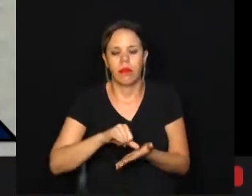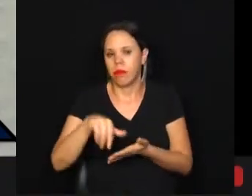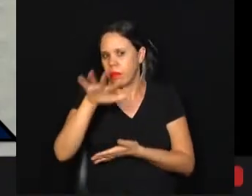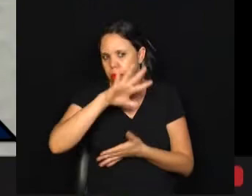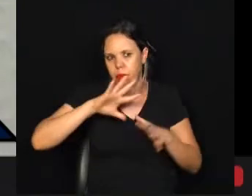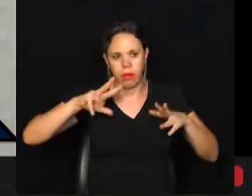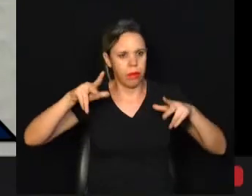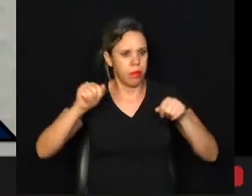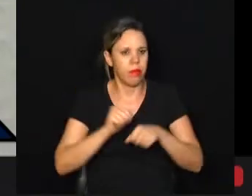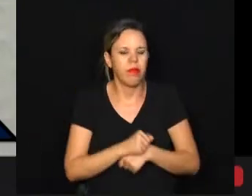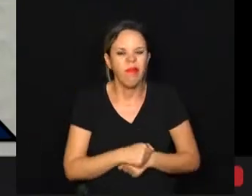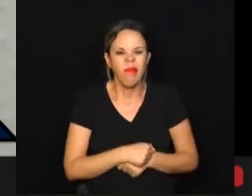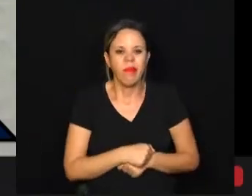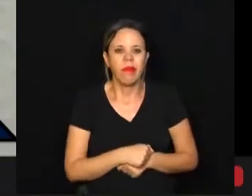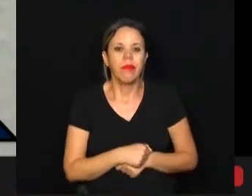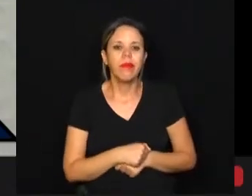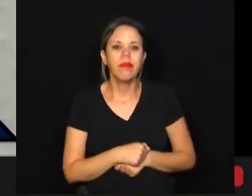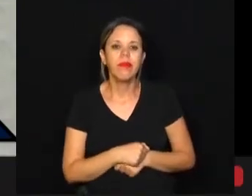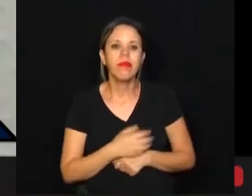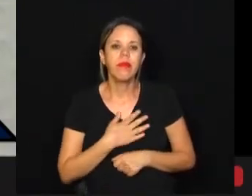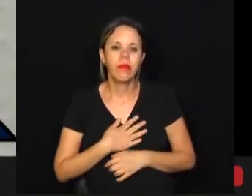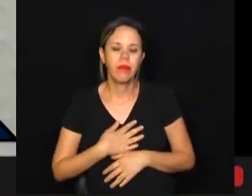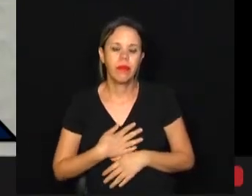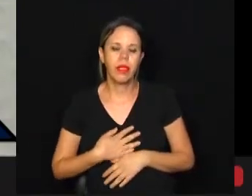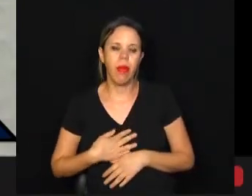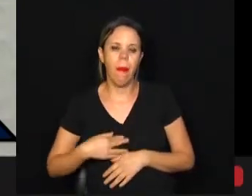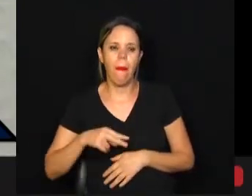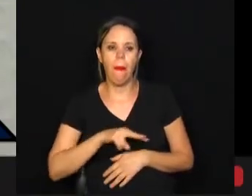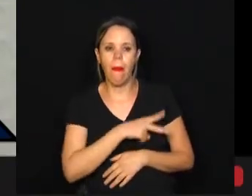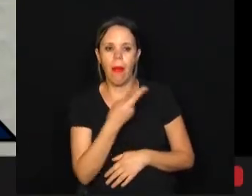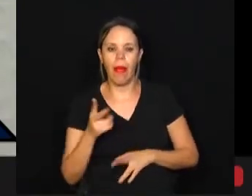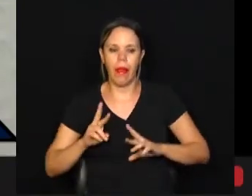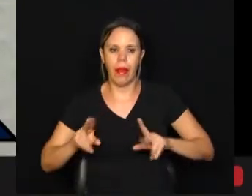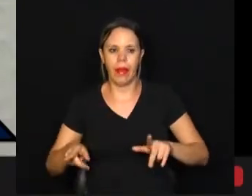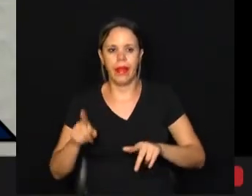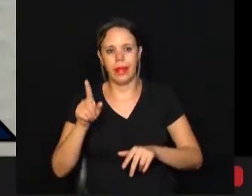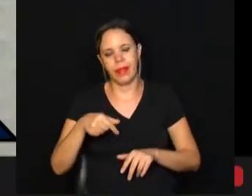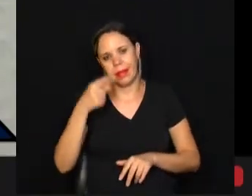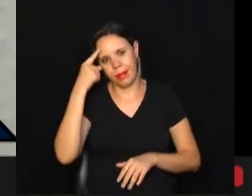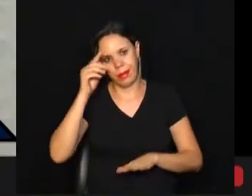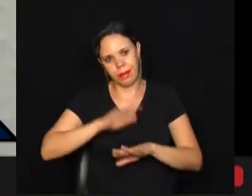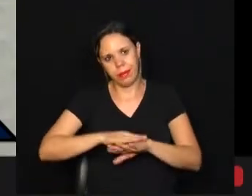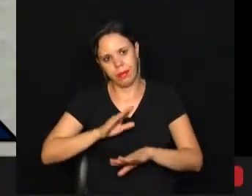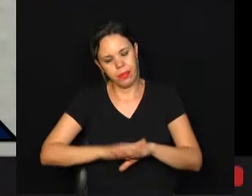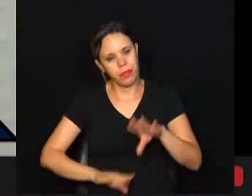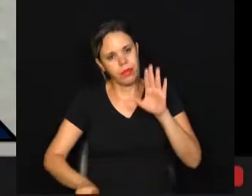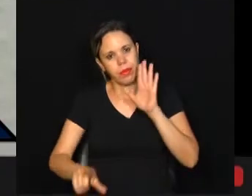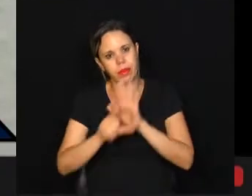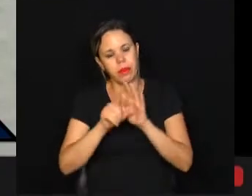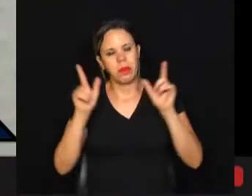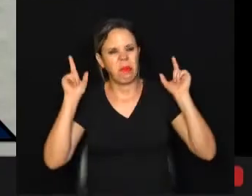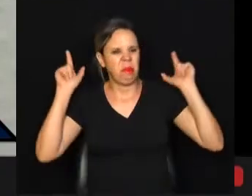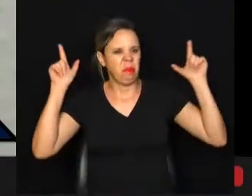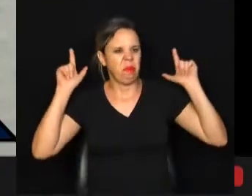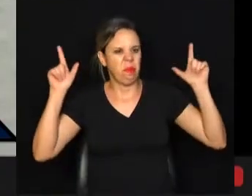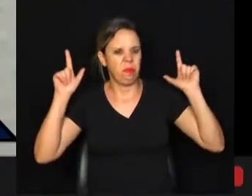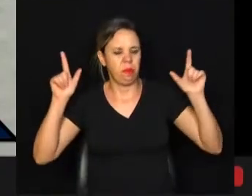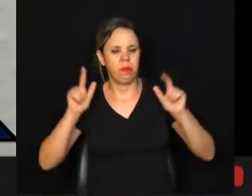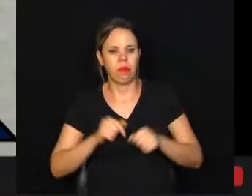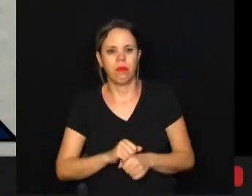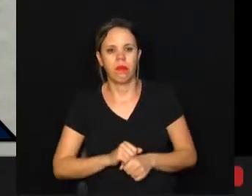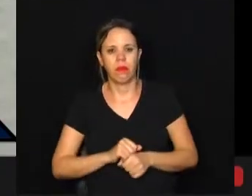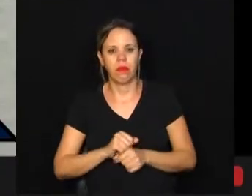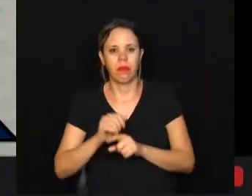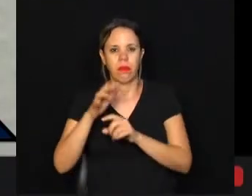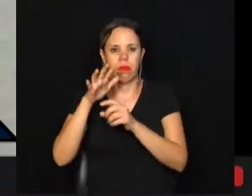né? Então, e em contrapartida, o que foi criado? Foi criada uma lei do pancadão, que é justamente para reprimir todo